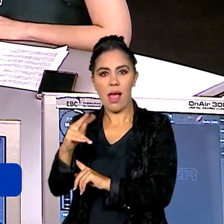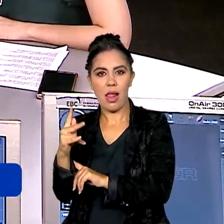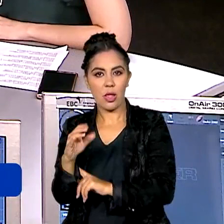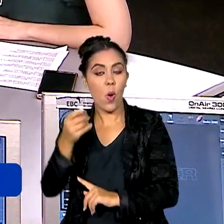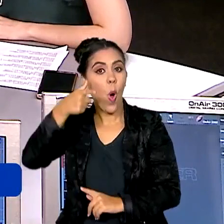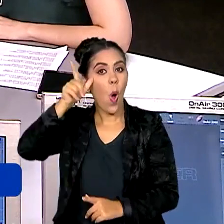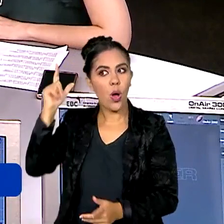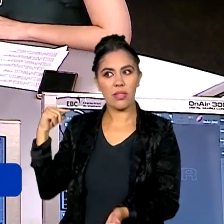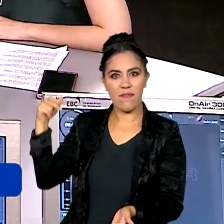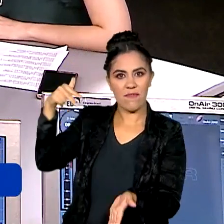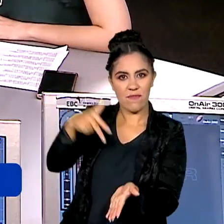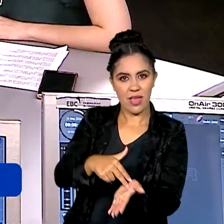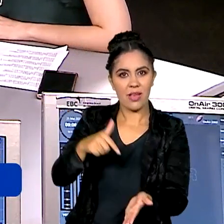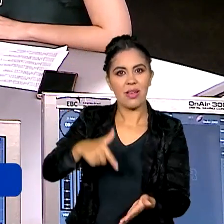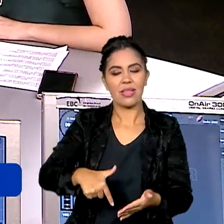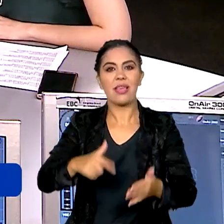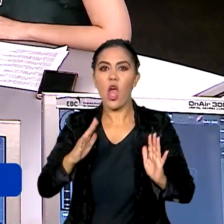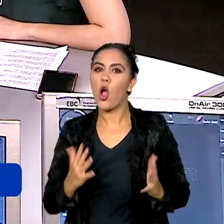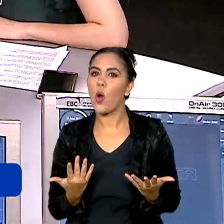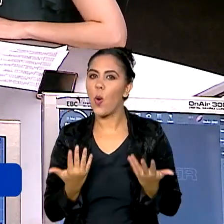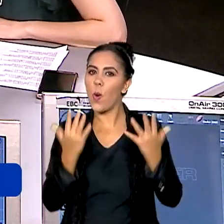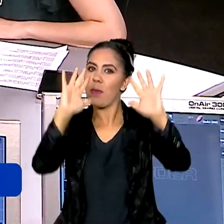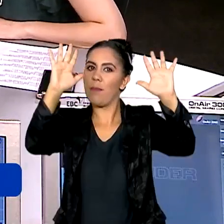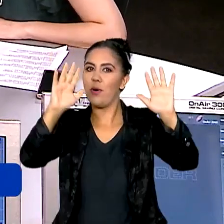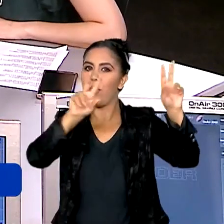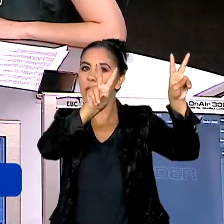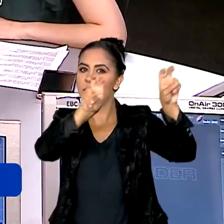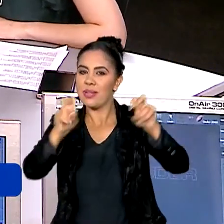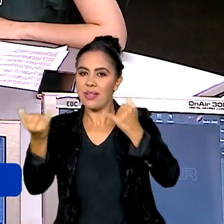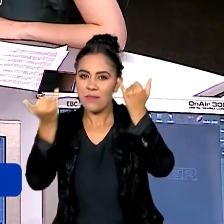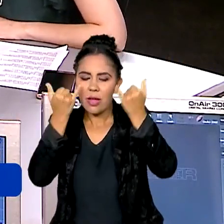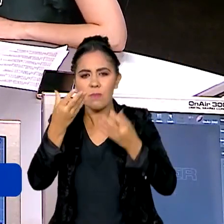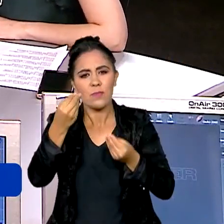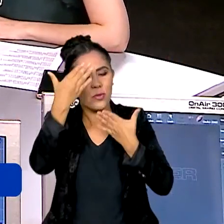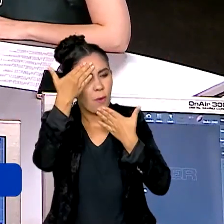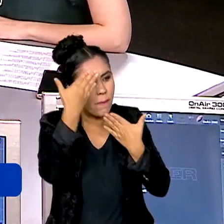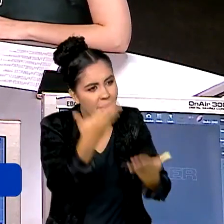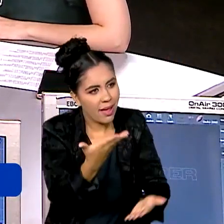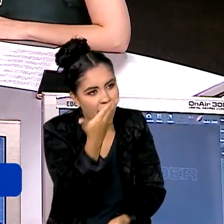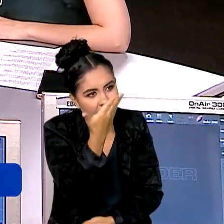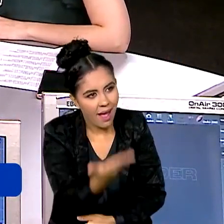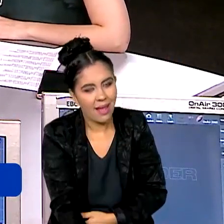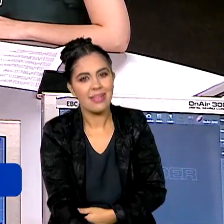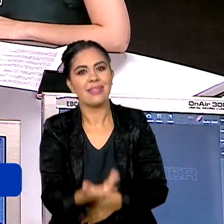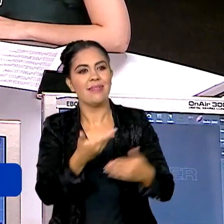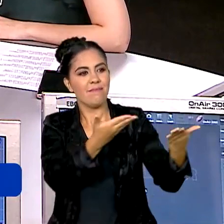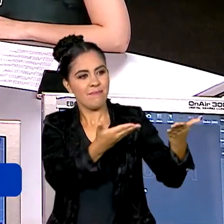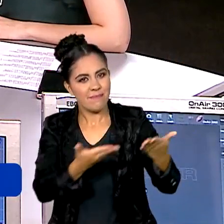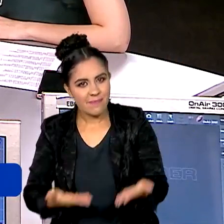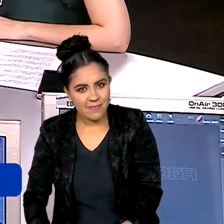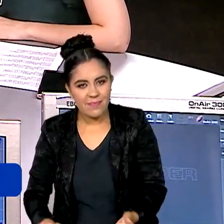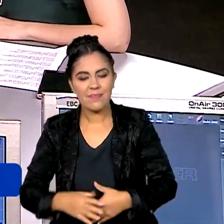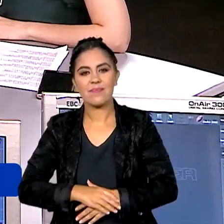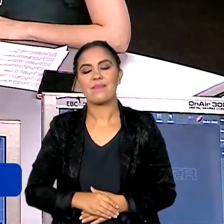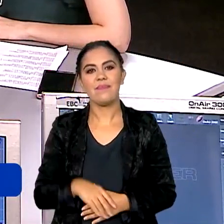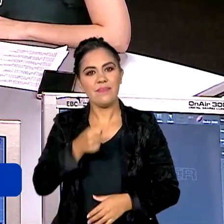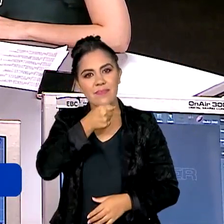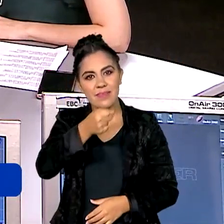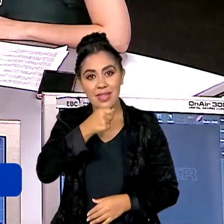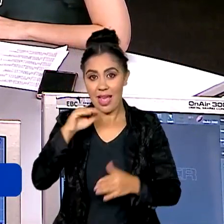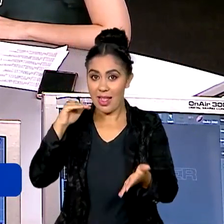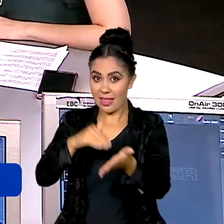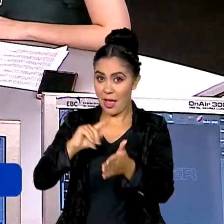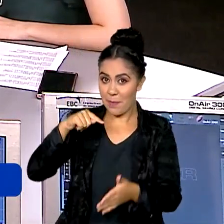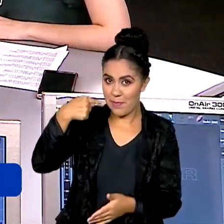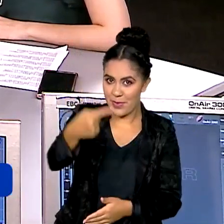otimismo. Comemorando esses dados. Ministro Rui Costa, obrigada mais uma vez pela gentileza da entrevista. e até uma